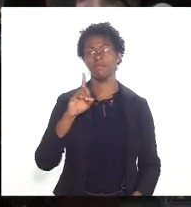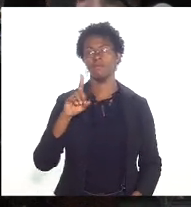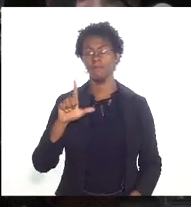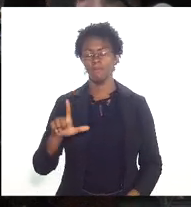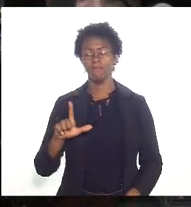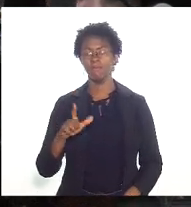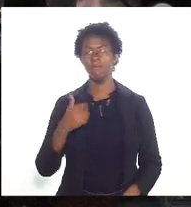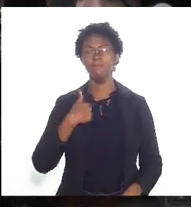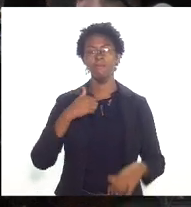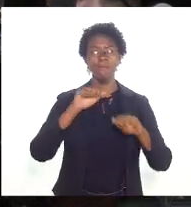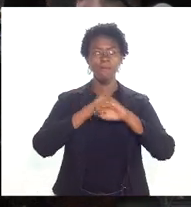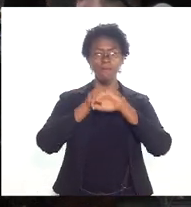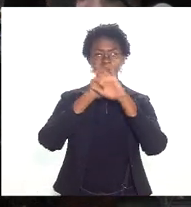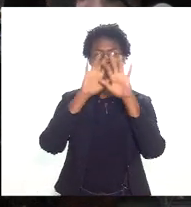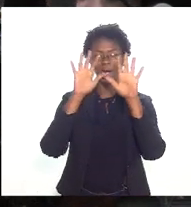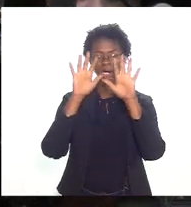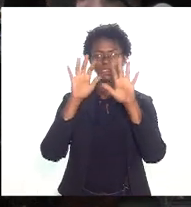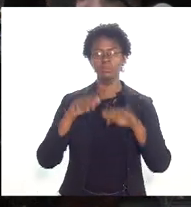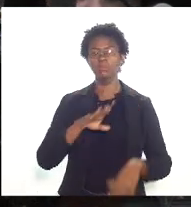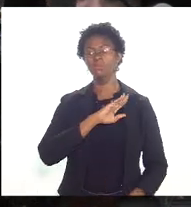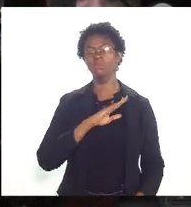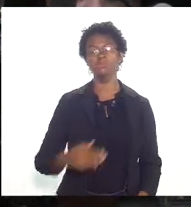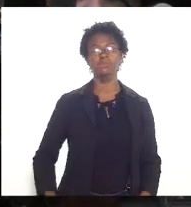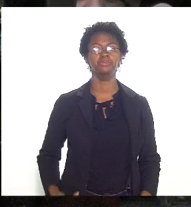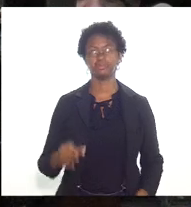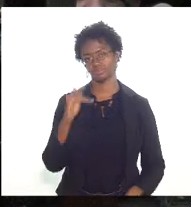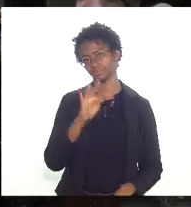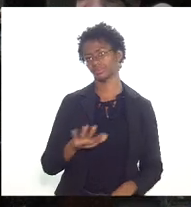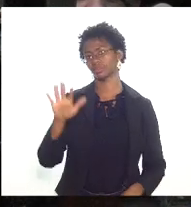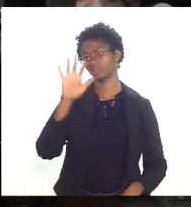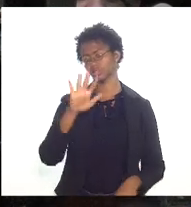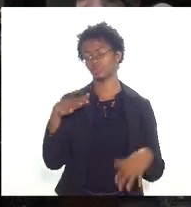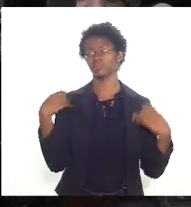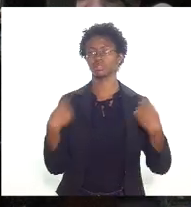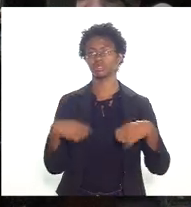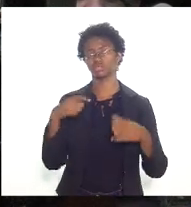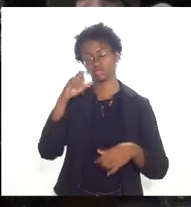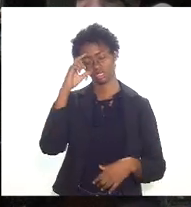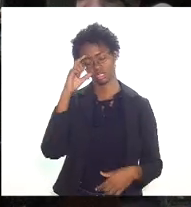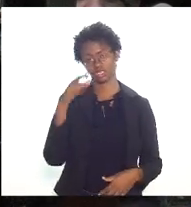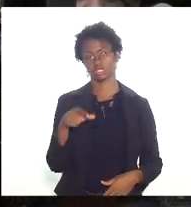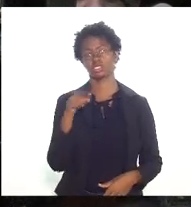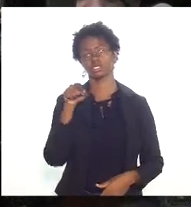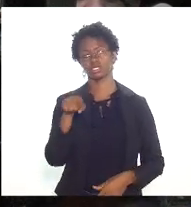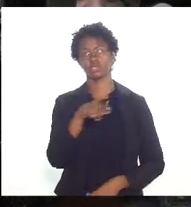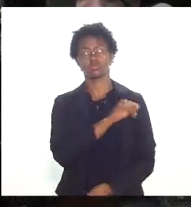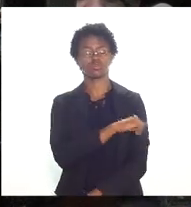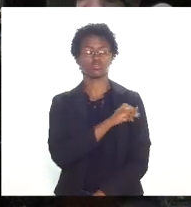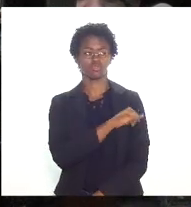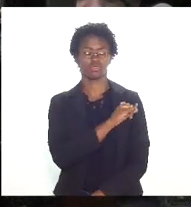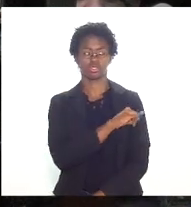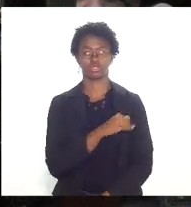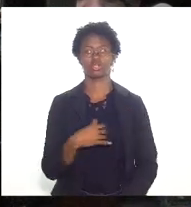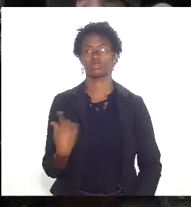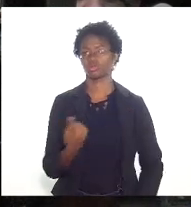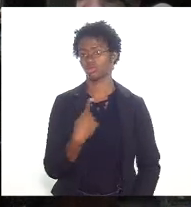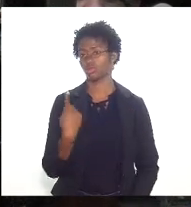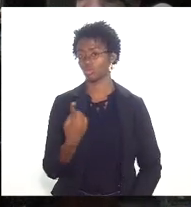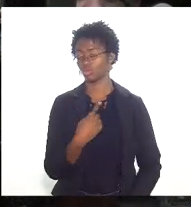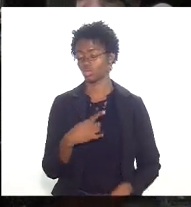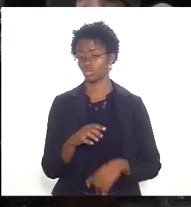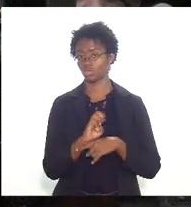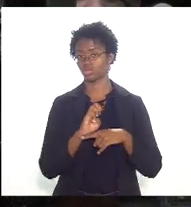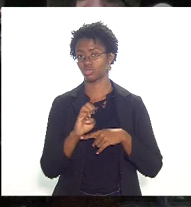claro o governo federal precisa ter atenção com o estado do Rio de Janeiro o estado que